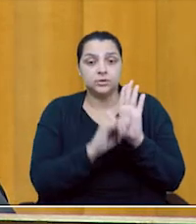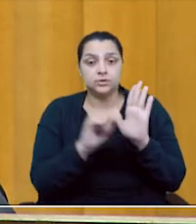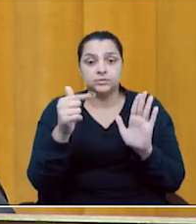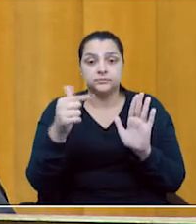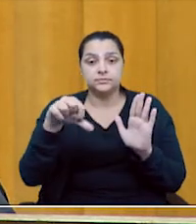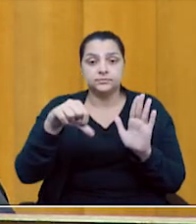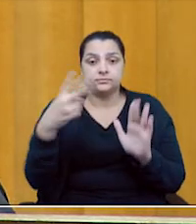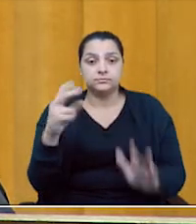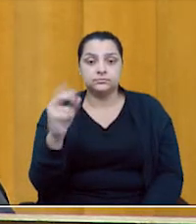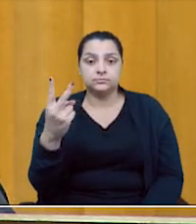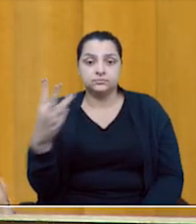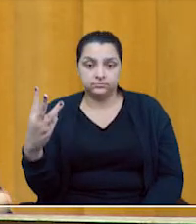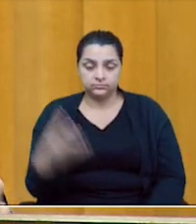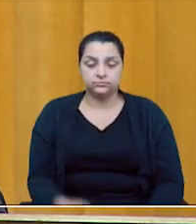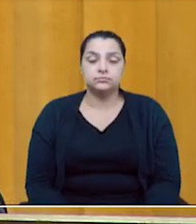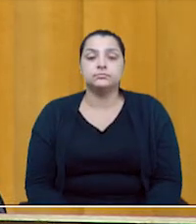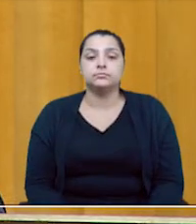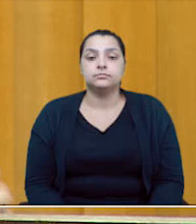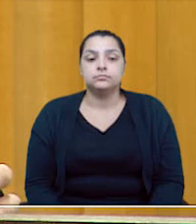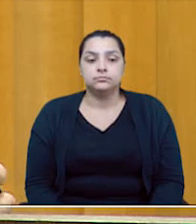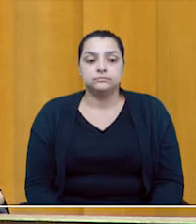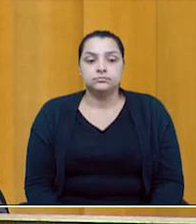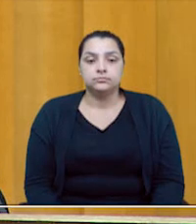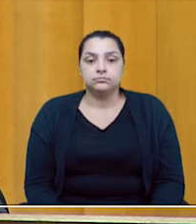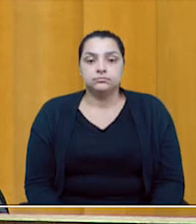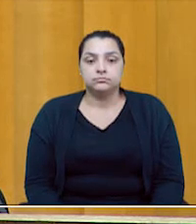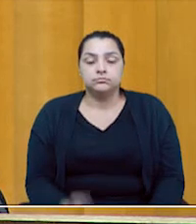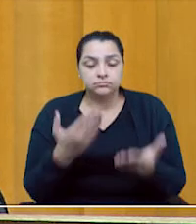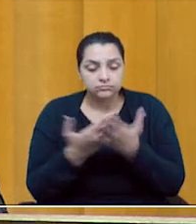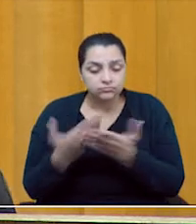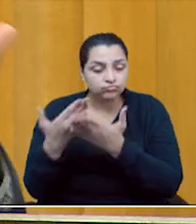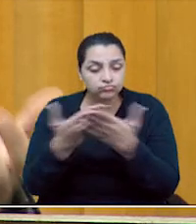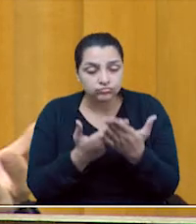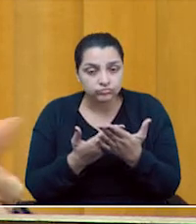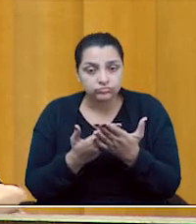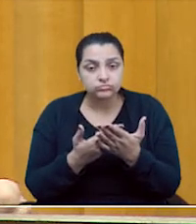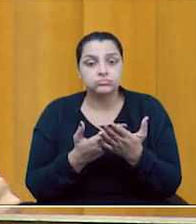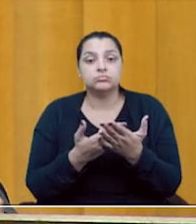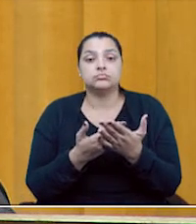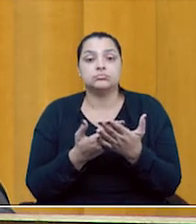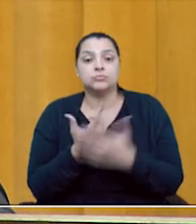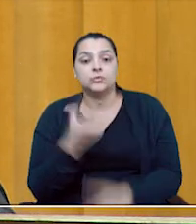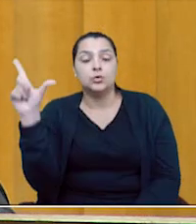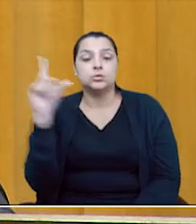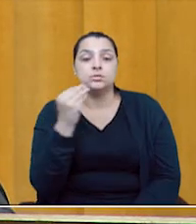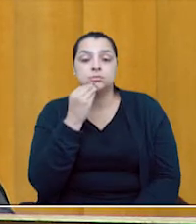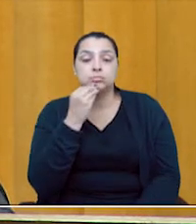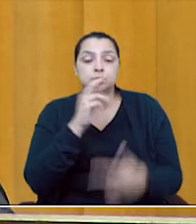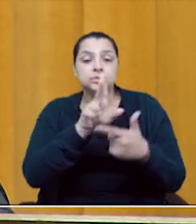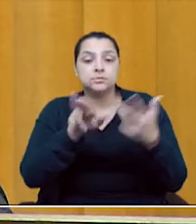79-2023, que é estudar outras possibilidades em